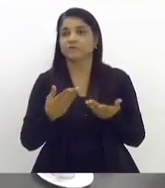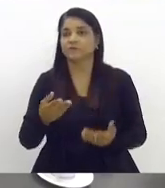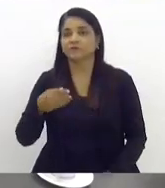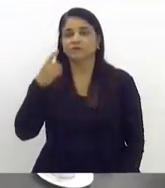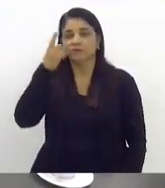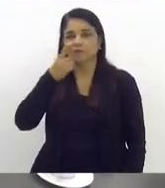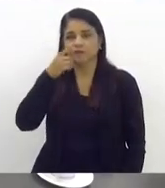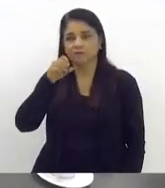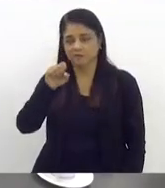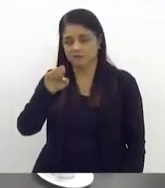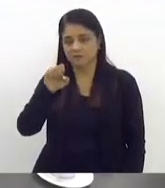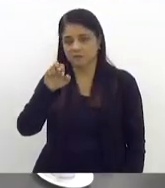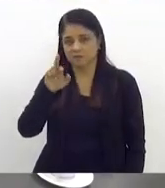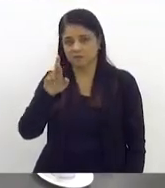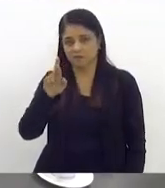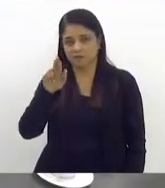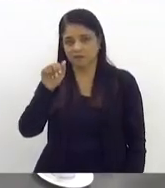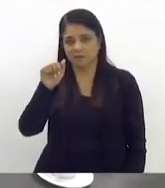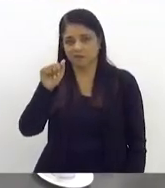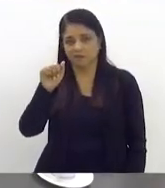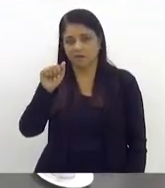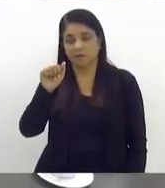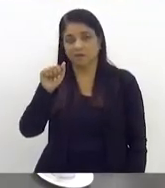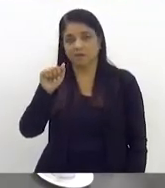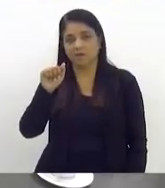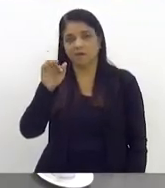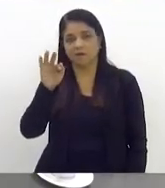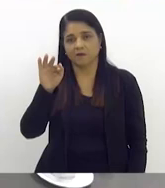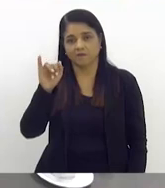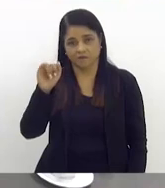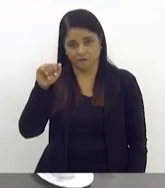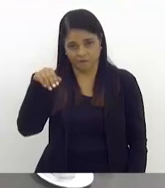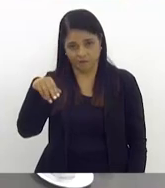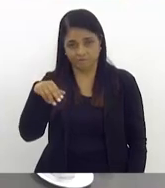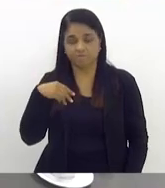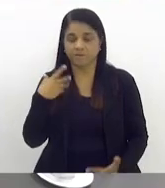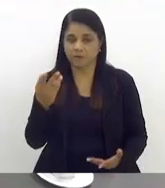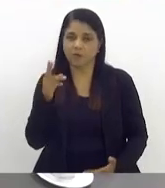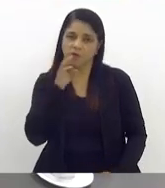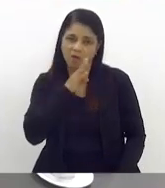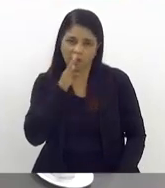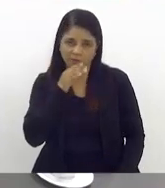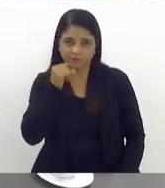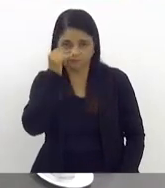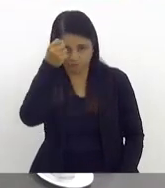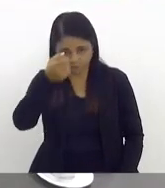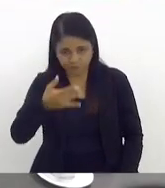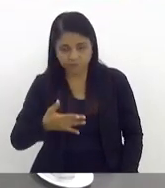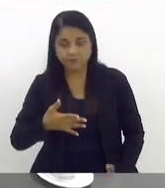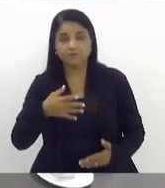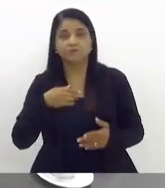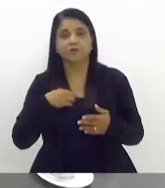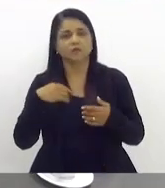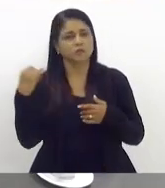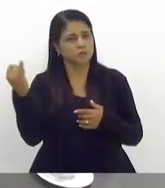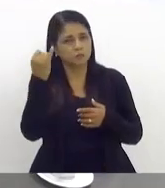breve, mas não poderia deixar de manifestar sobre esse tema. Acho importante tirar o projeto de